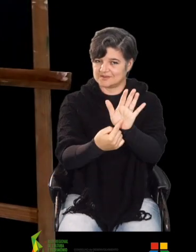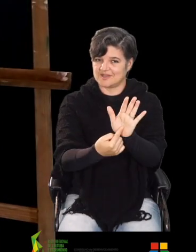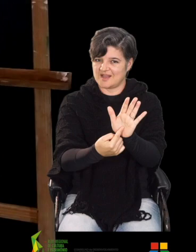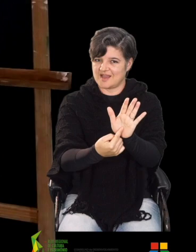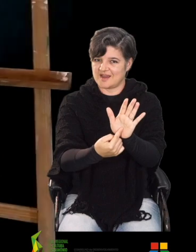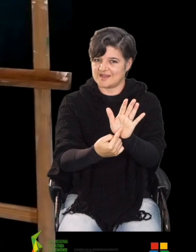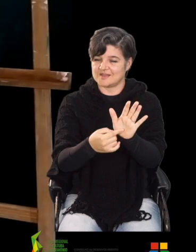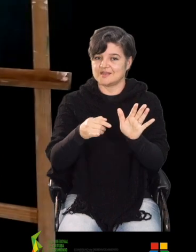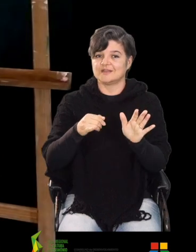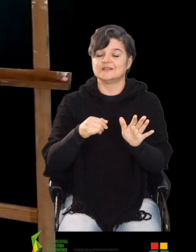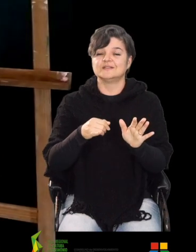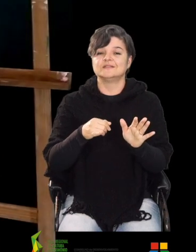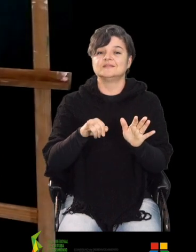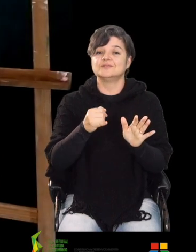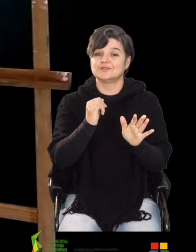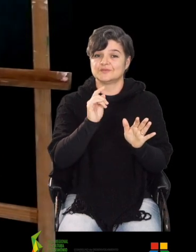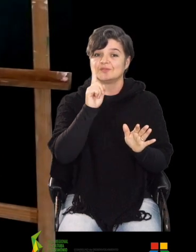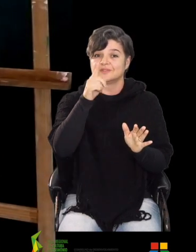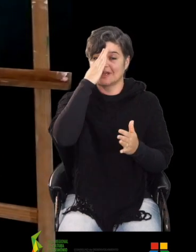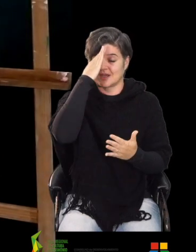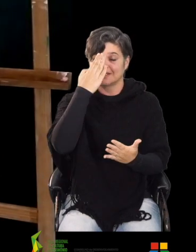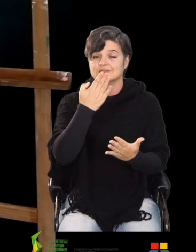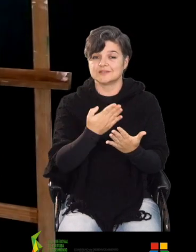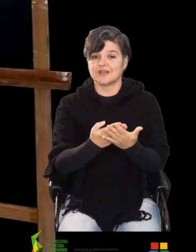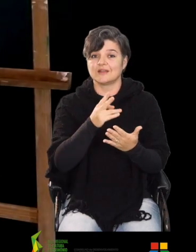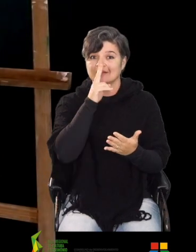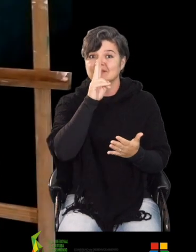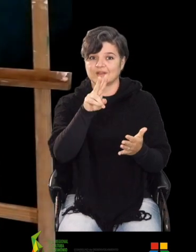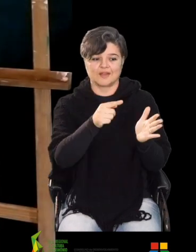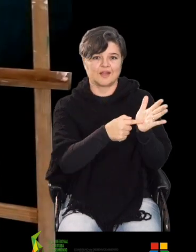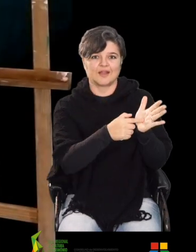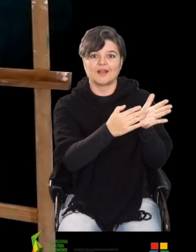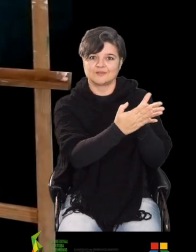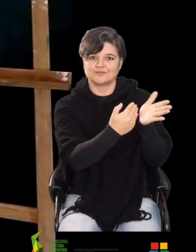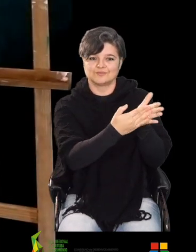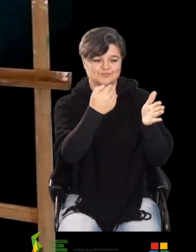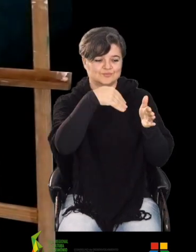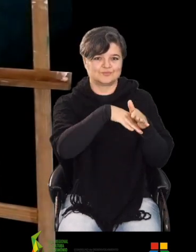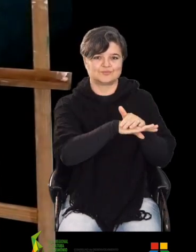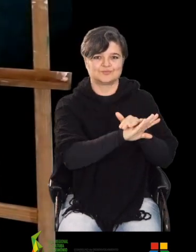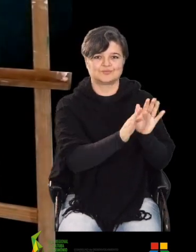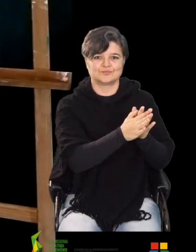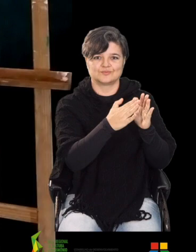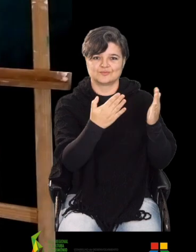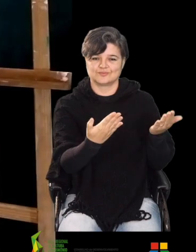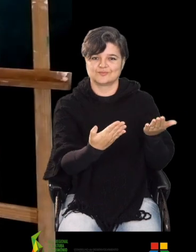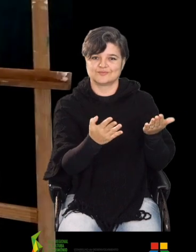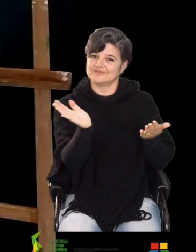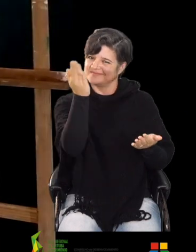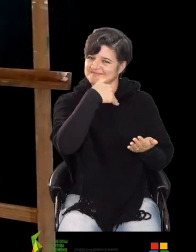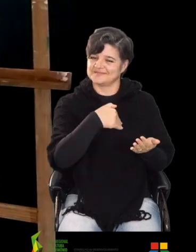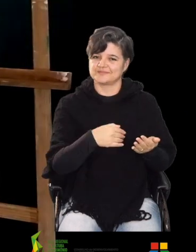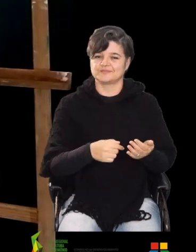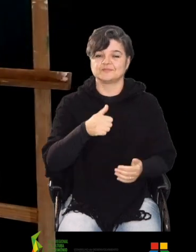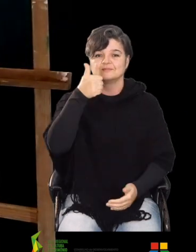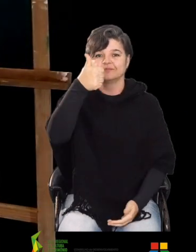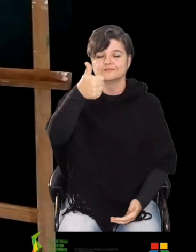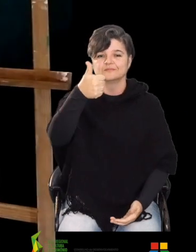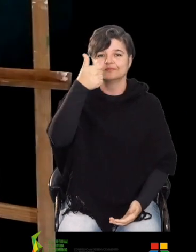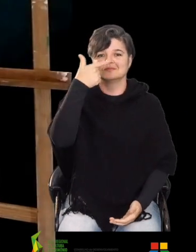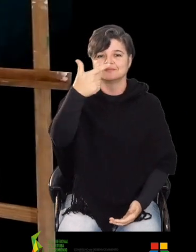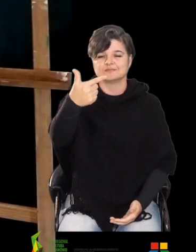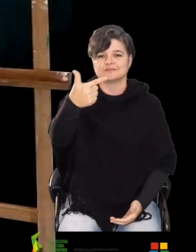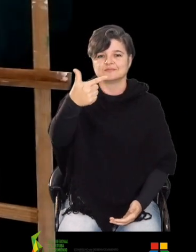acreditar vai chegar bom vamos lá comigo cantando é um